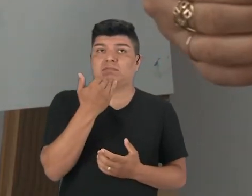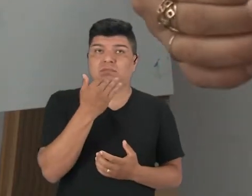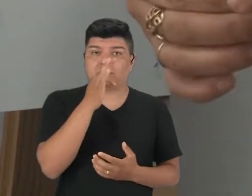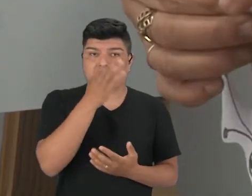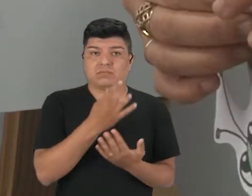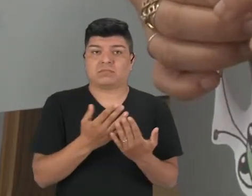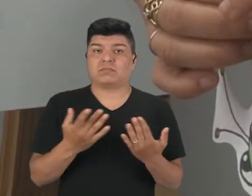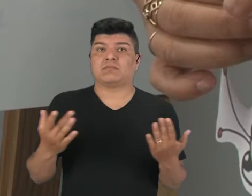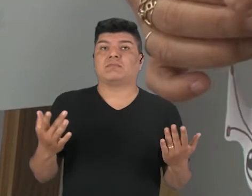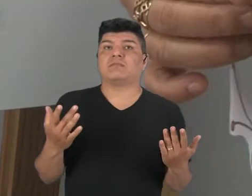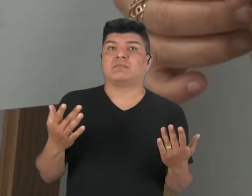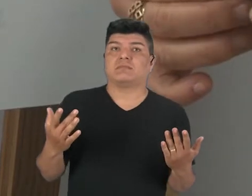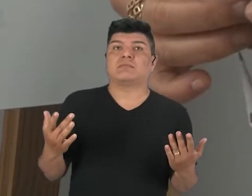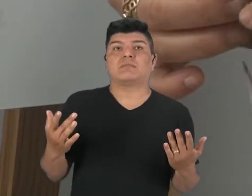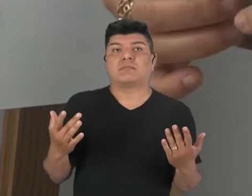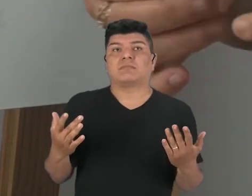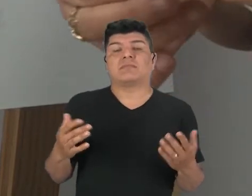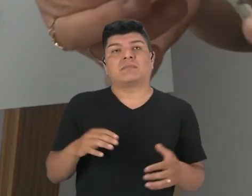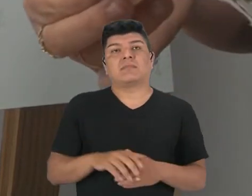planta,